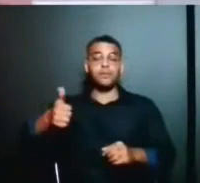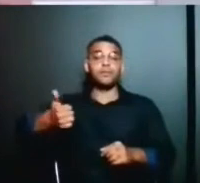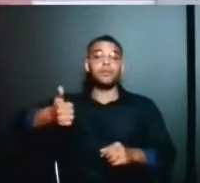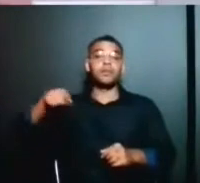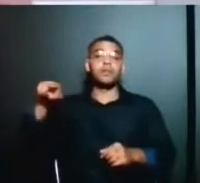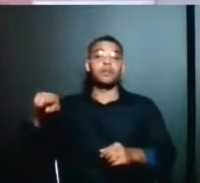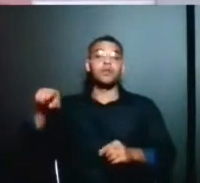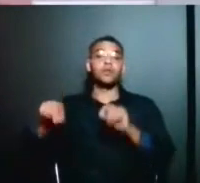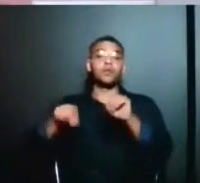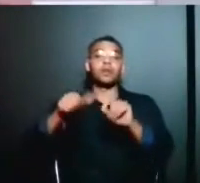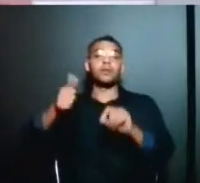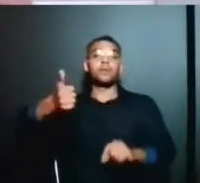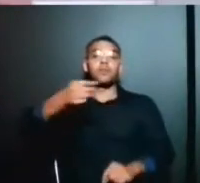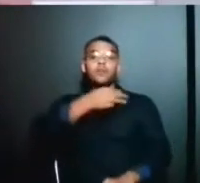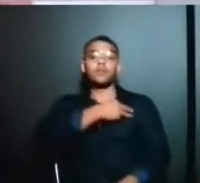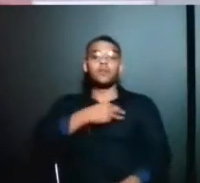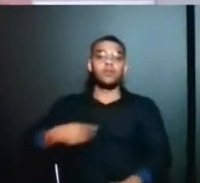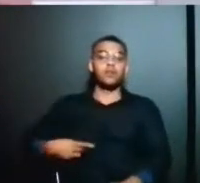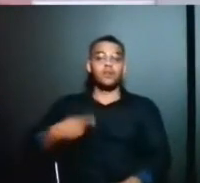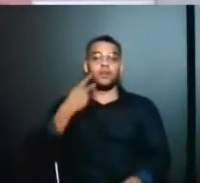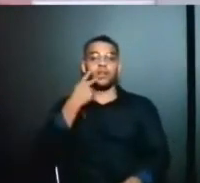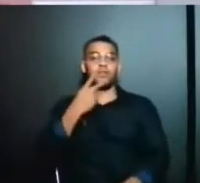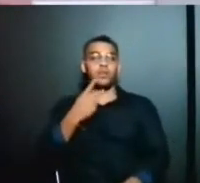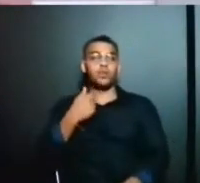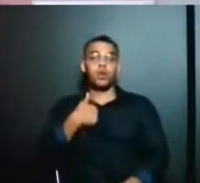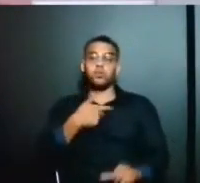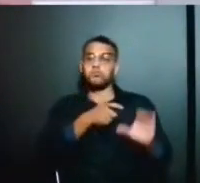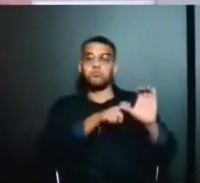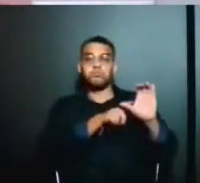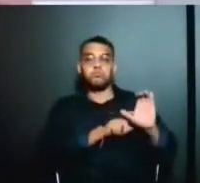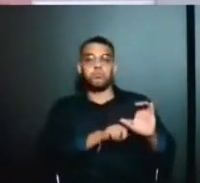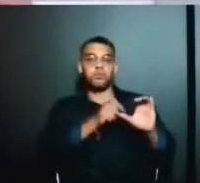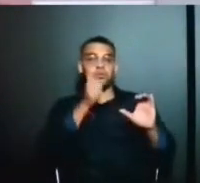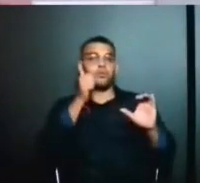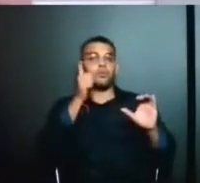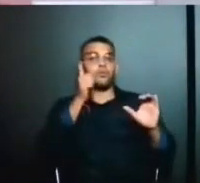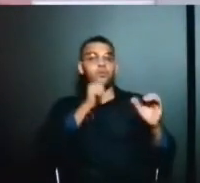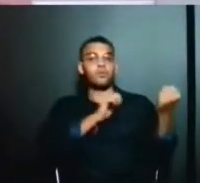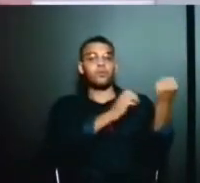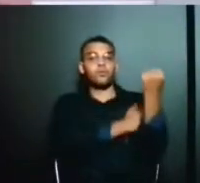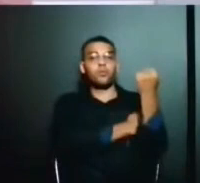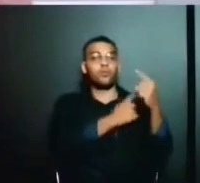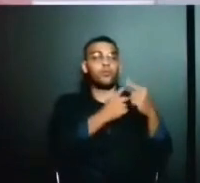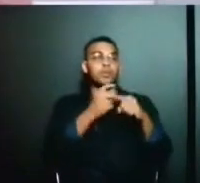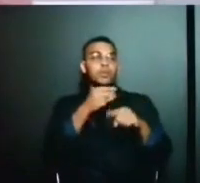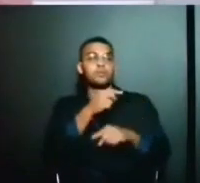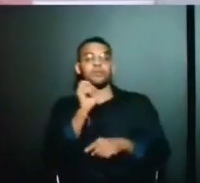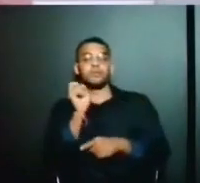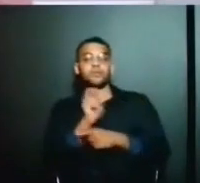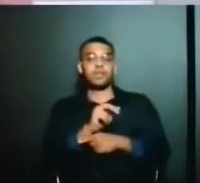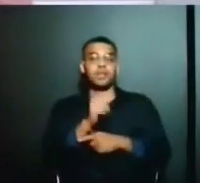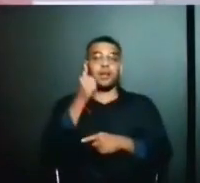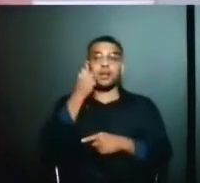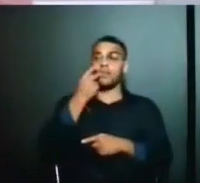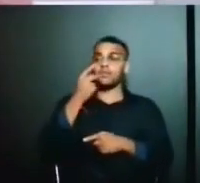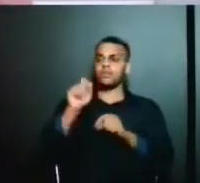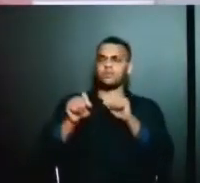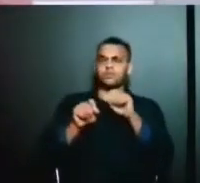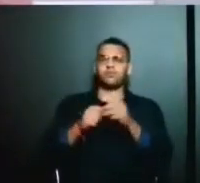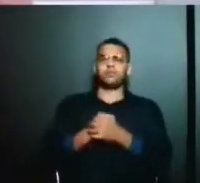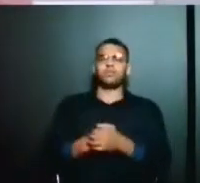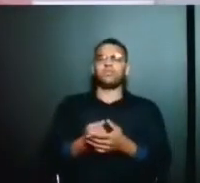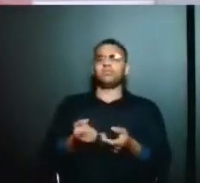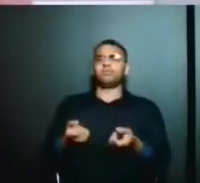ela disse: eu não devo nada ao feminismo, porque feminismo é puro veneno. E aí reclamaram, comentaram com ela, né? Olha,